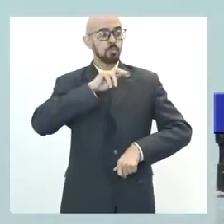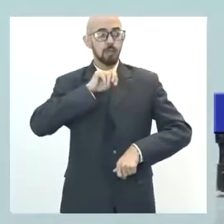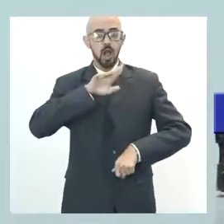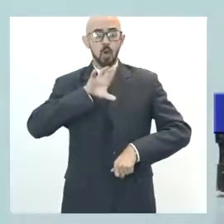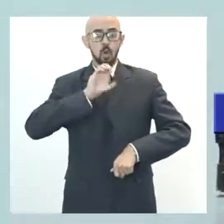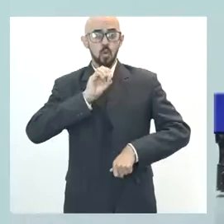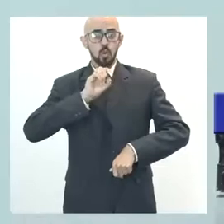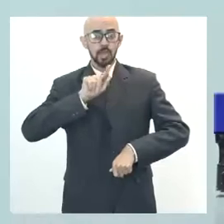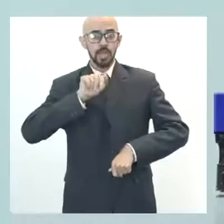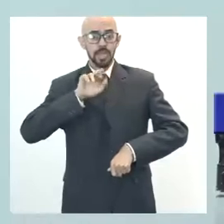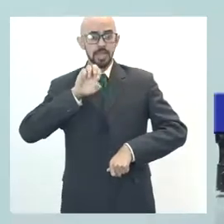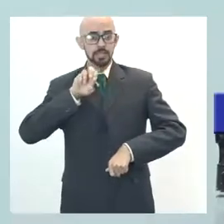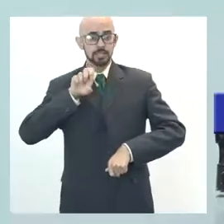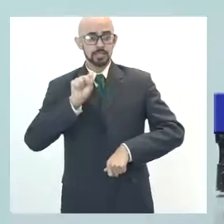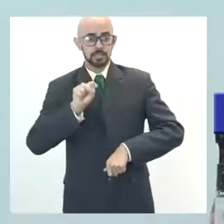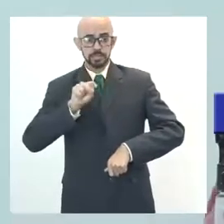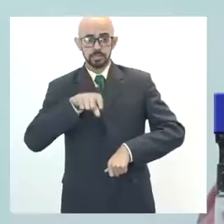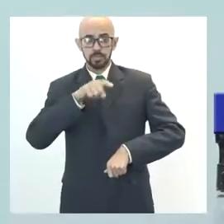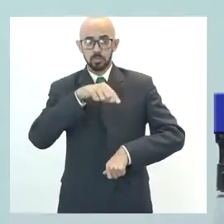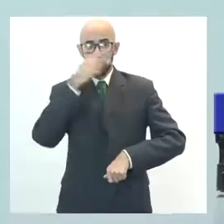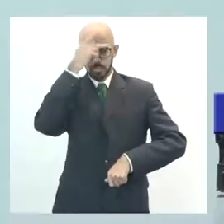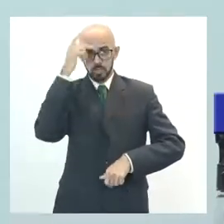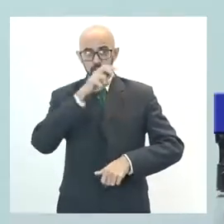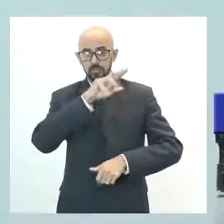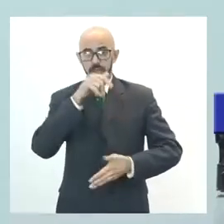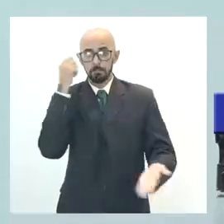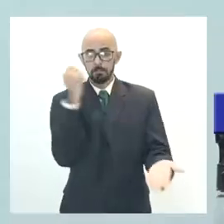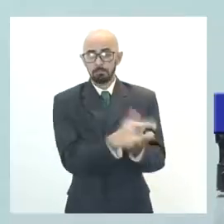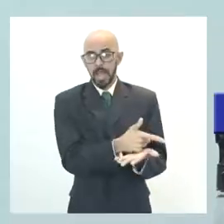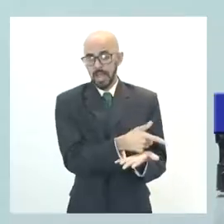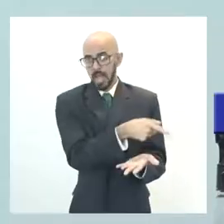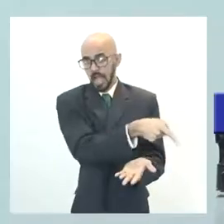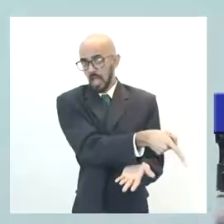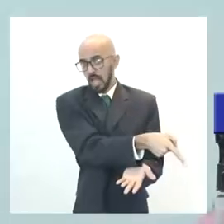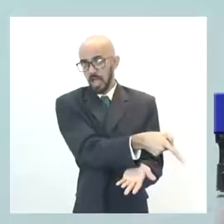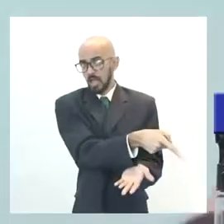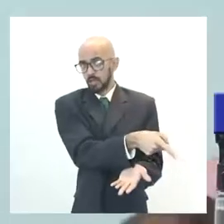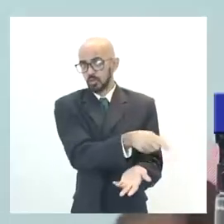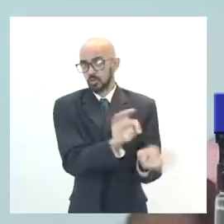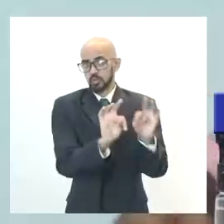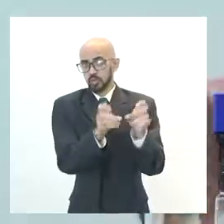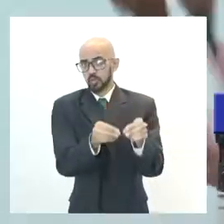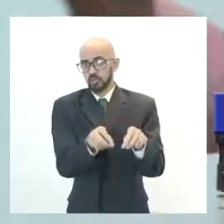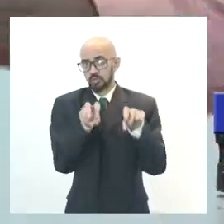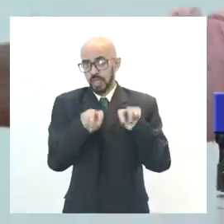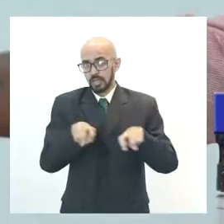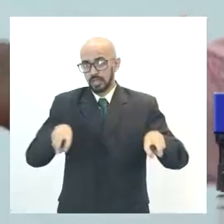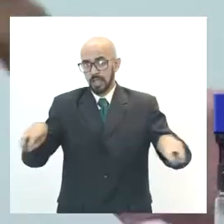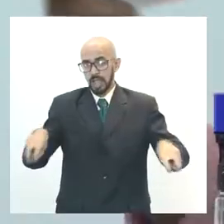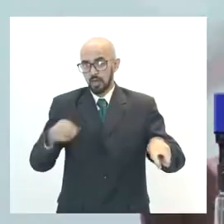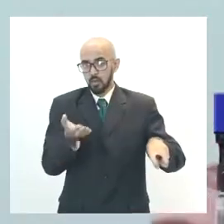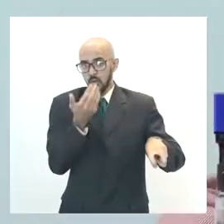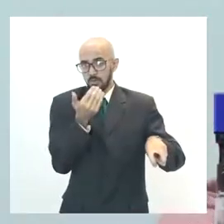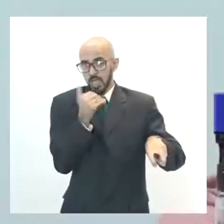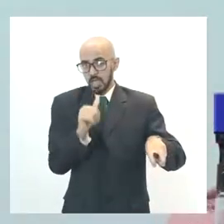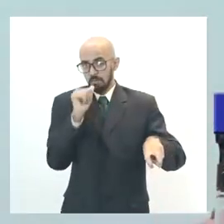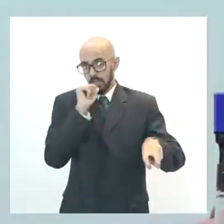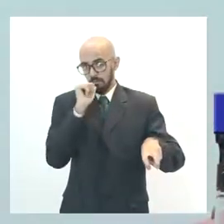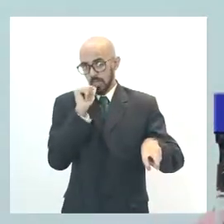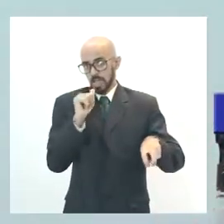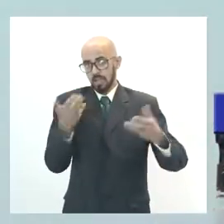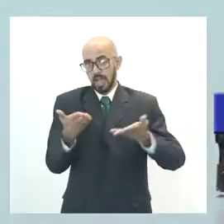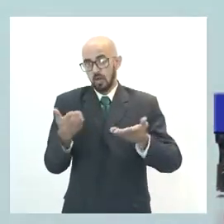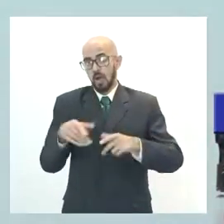vilão como o cara que vai pagar a conta todo mundo sentou comeu bebeu chegou a fatura da para servidor público